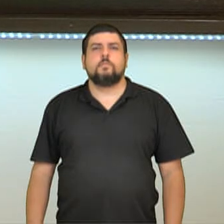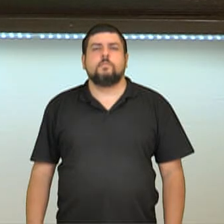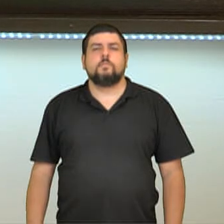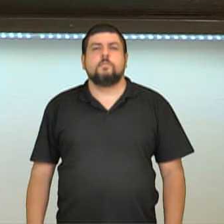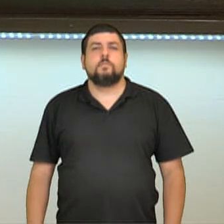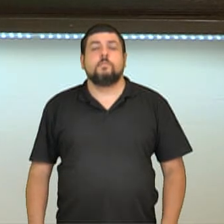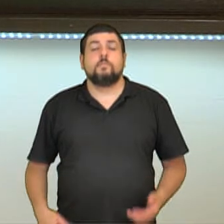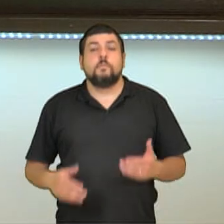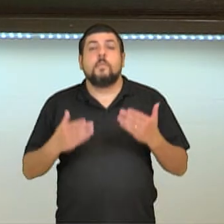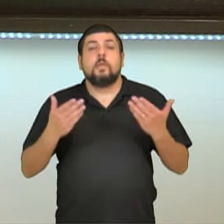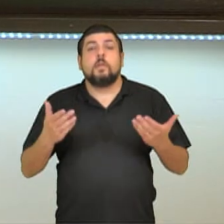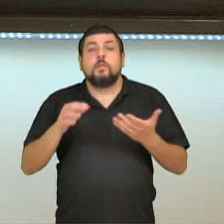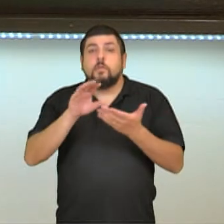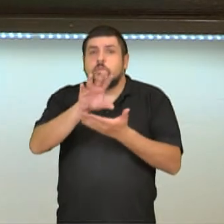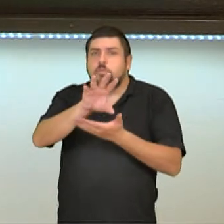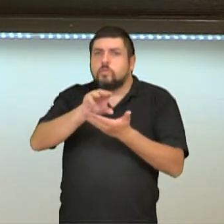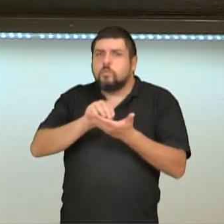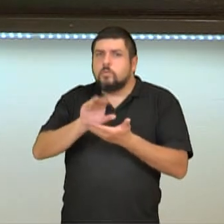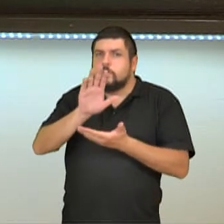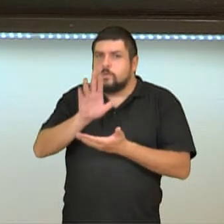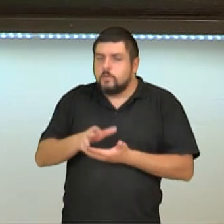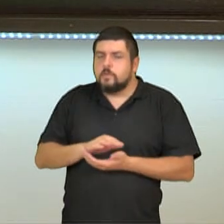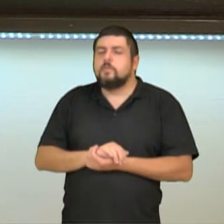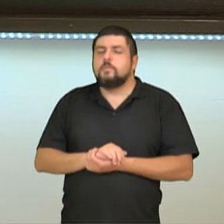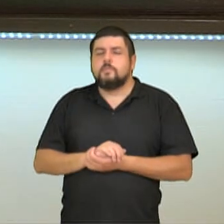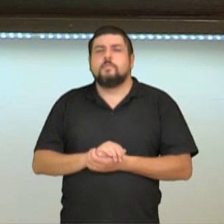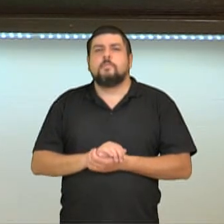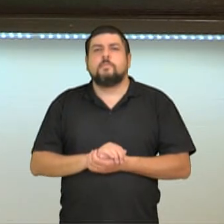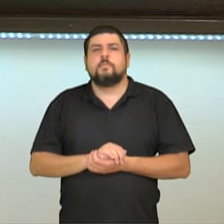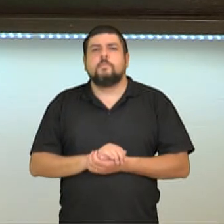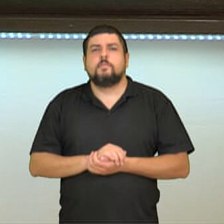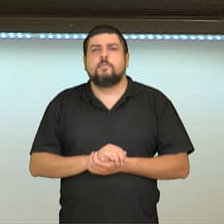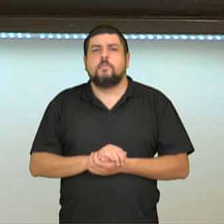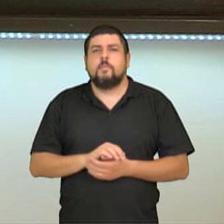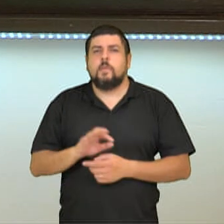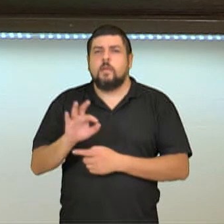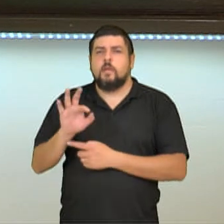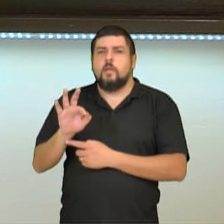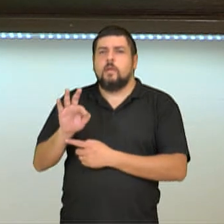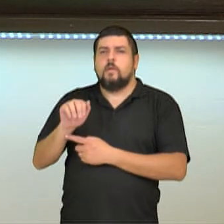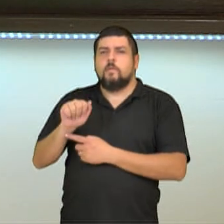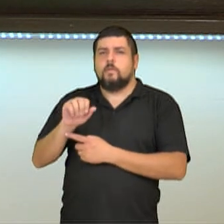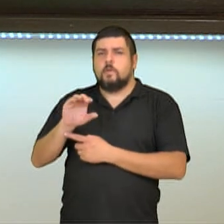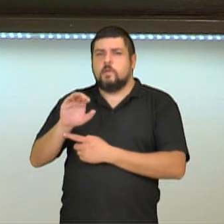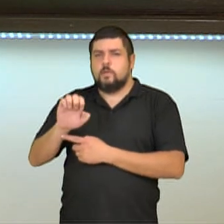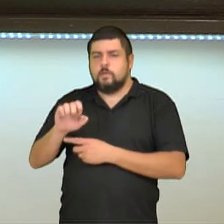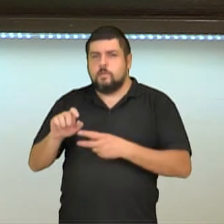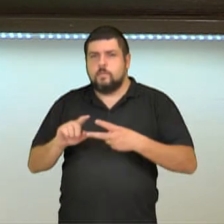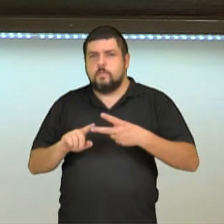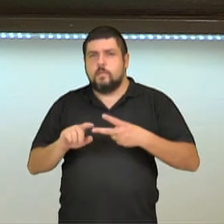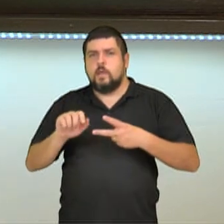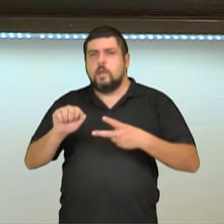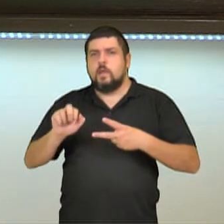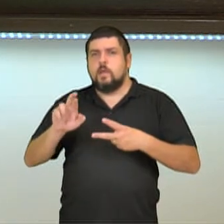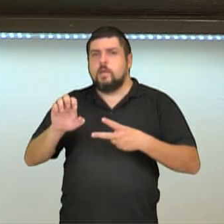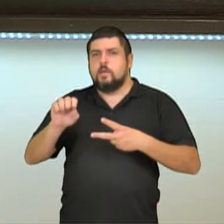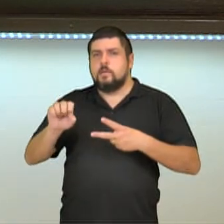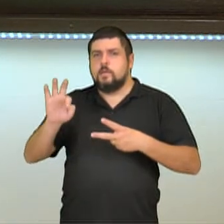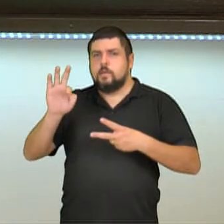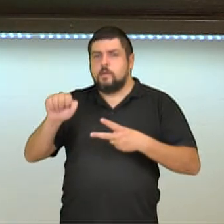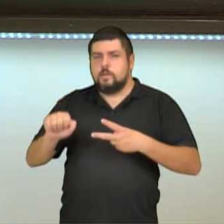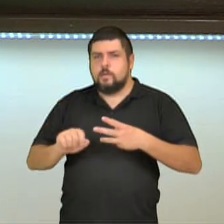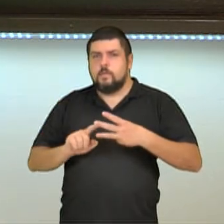E aí, copiado, organizado, então a gente já viu o quê? Face, aresta e vértice, não é? Muito